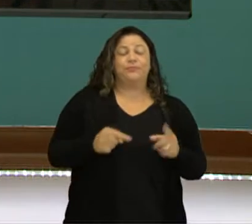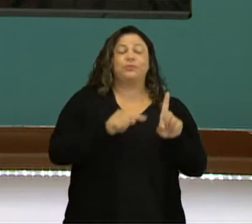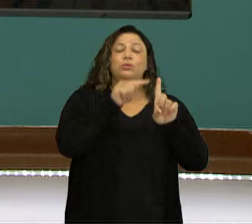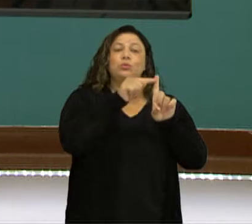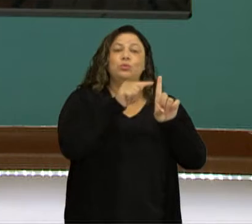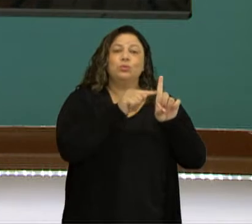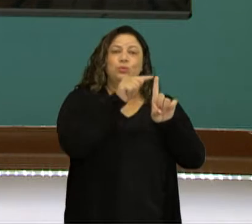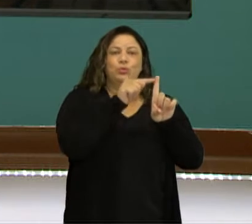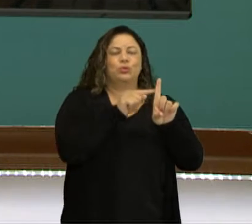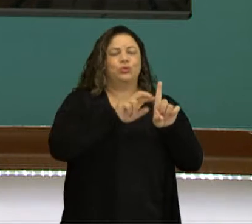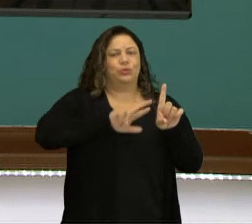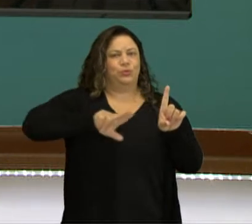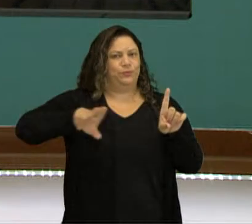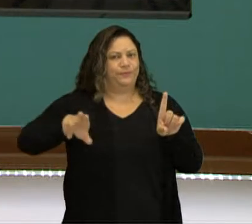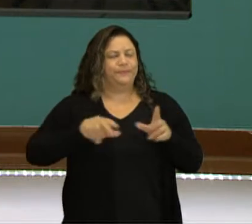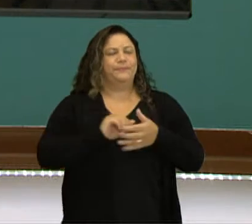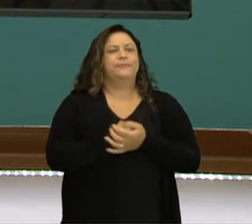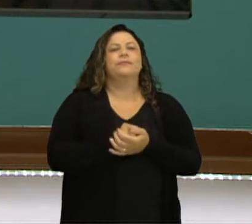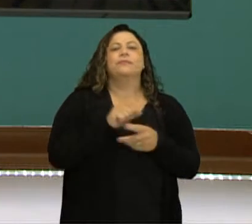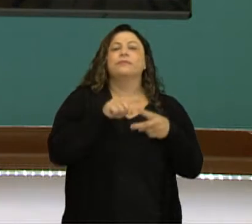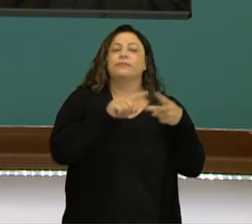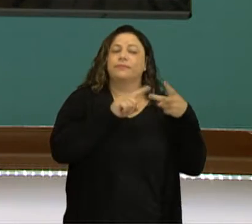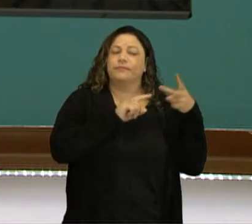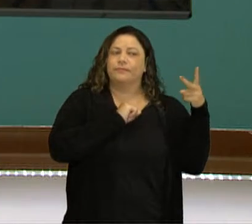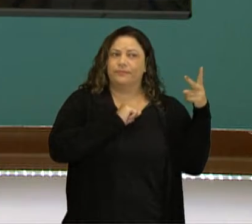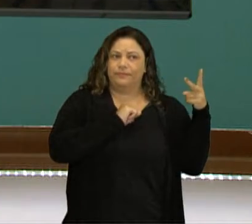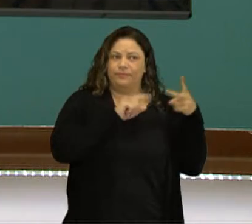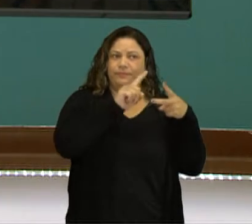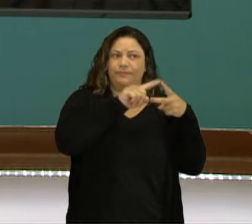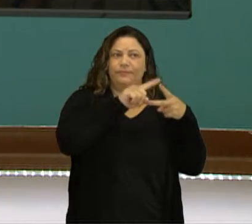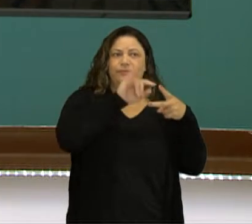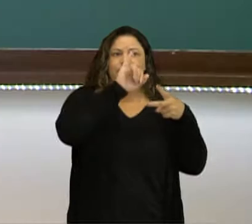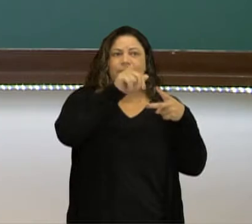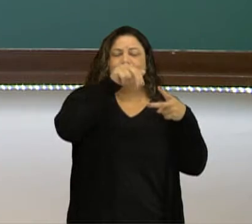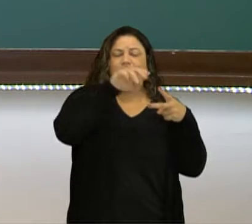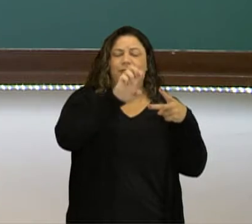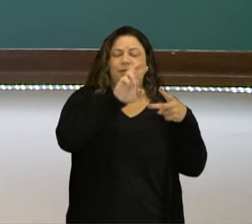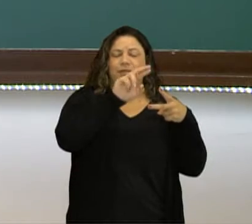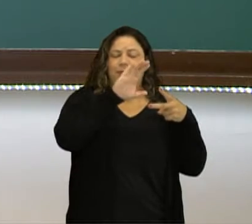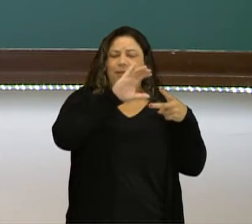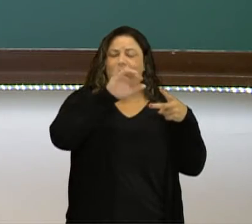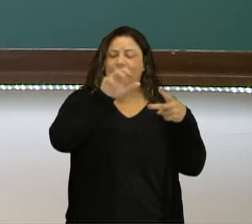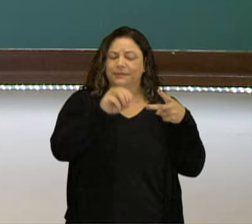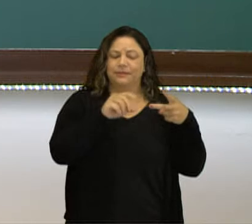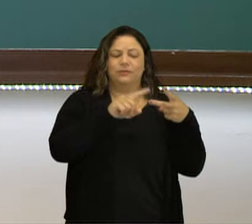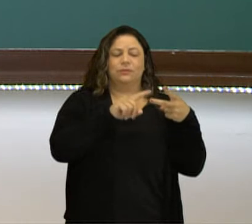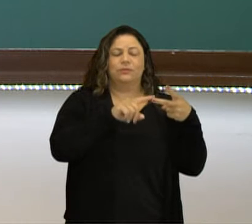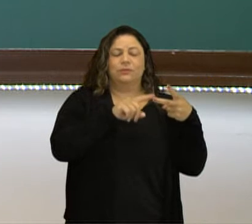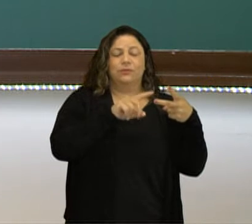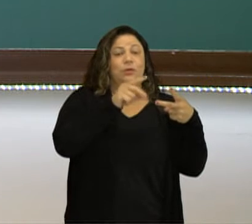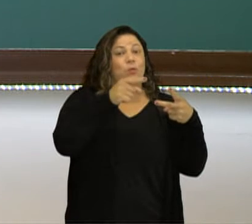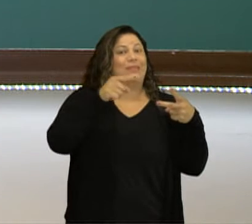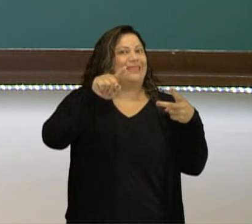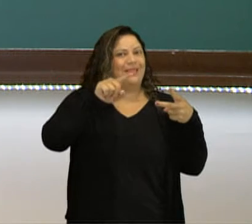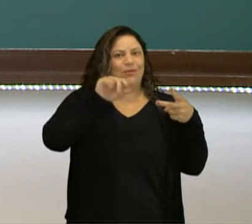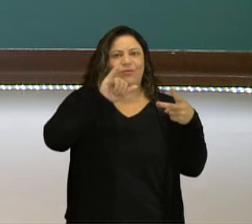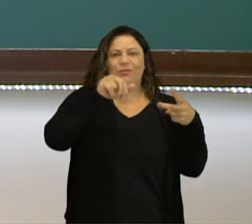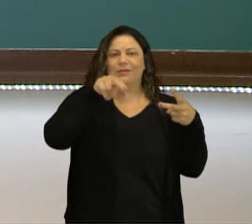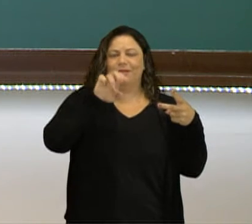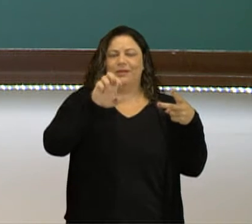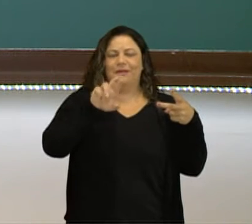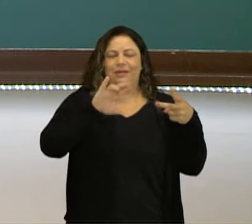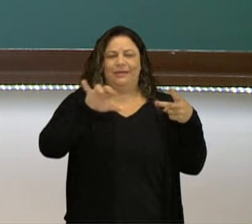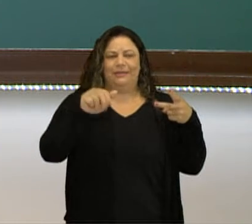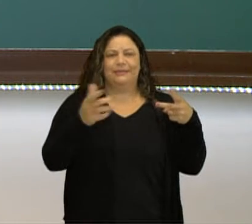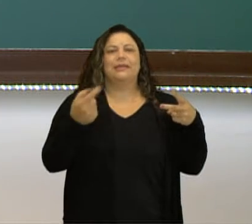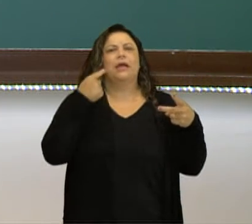referenciais agora. Existem 2 tipos de referencial, chamado inercial e o não inercial, que é justamente essa sensação que a gente